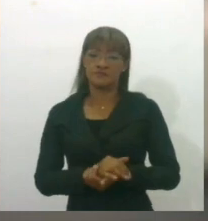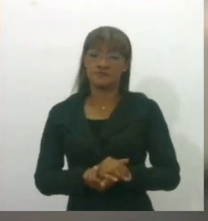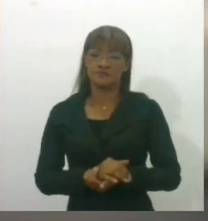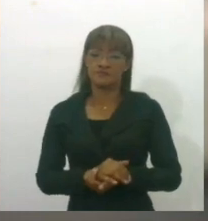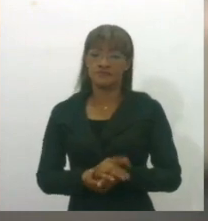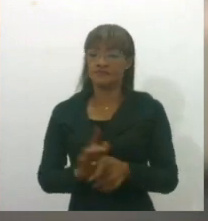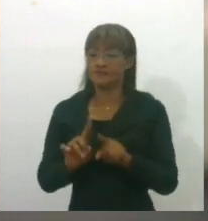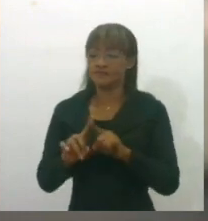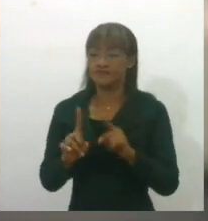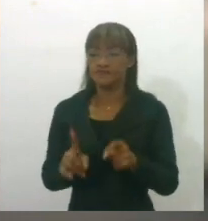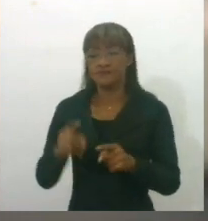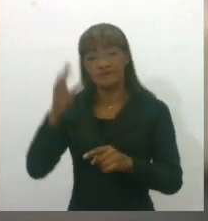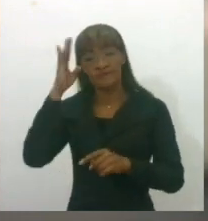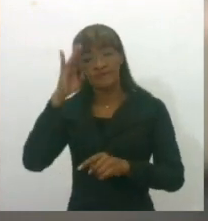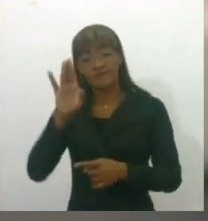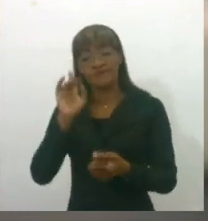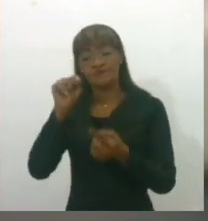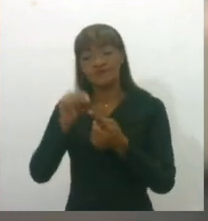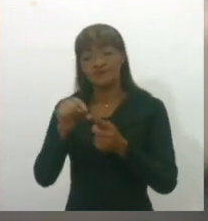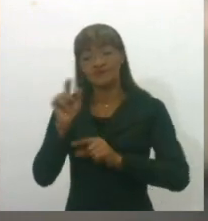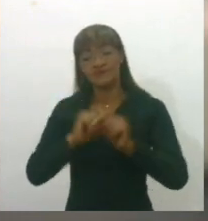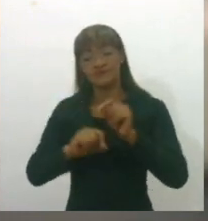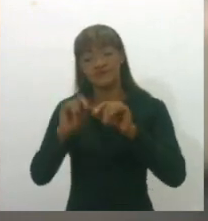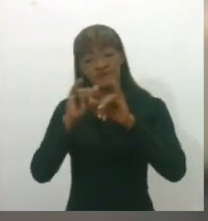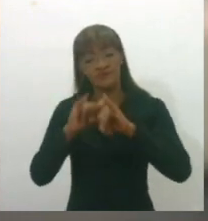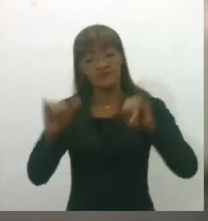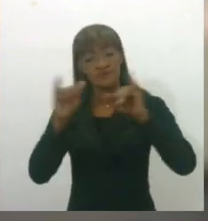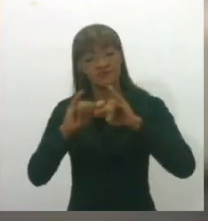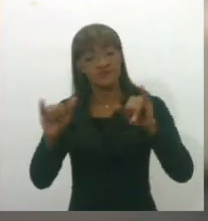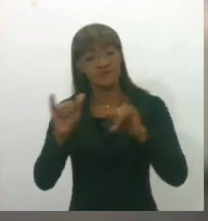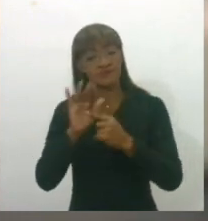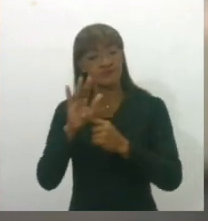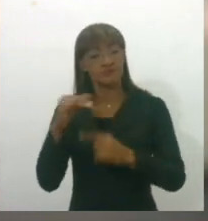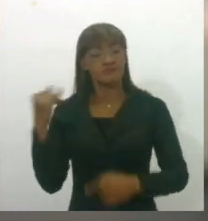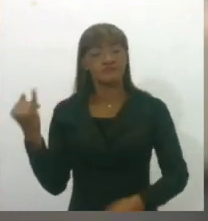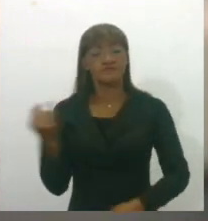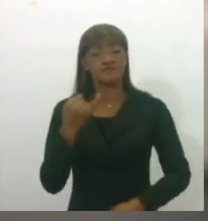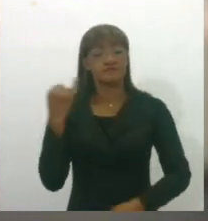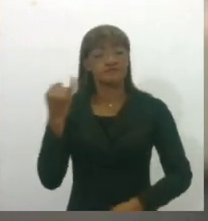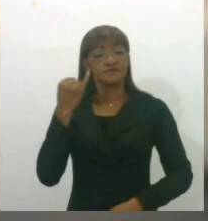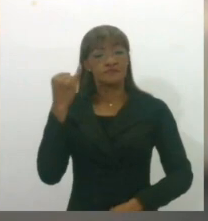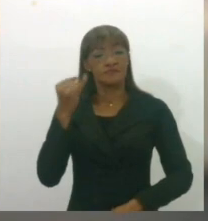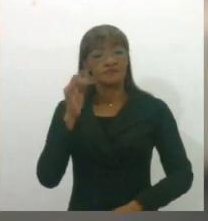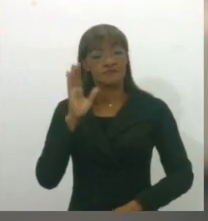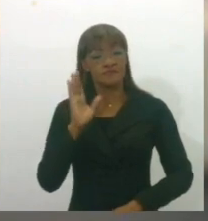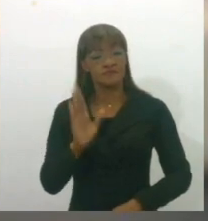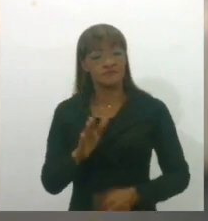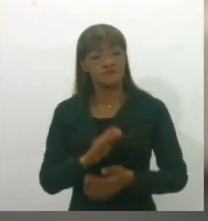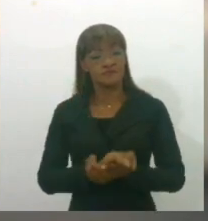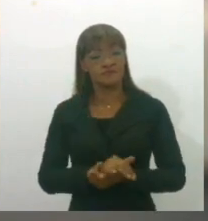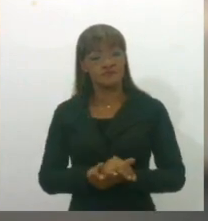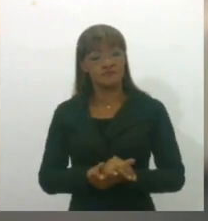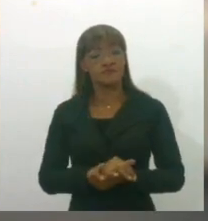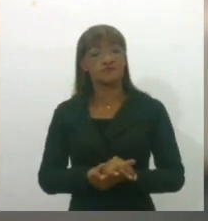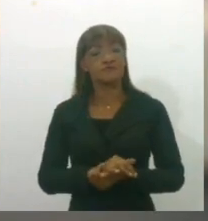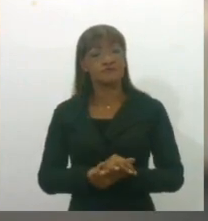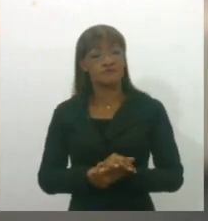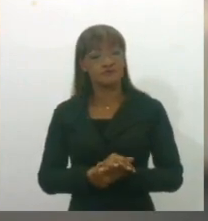é a informação, ou seja, mostrar a importância do ato da doação para as pessoas e aí esse